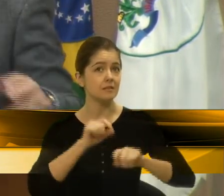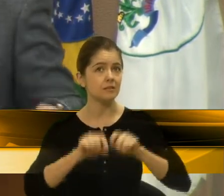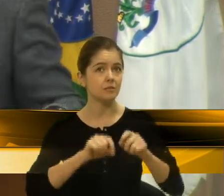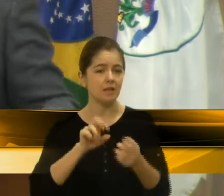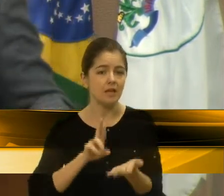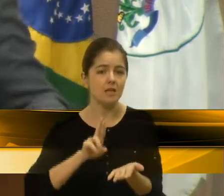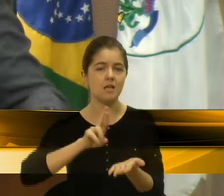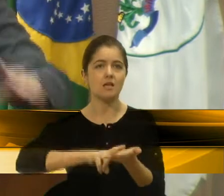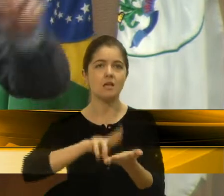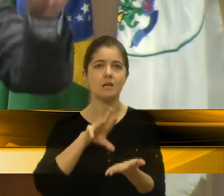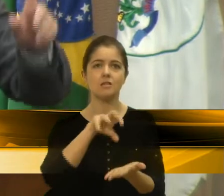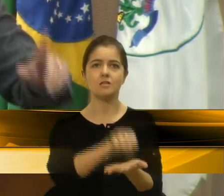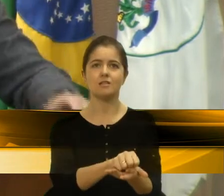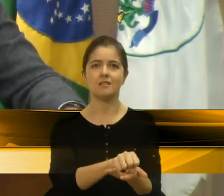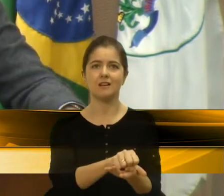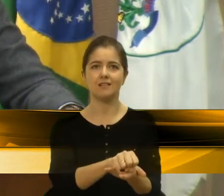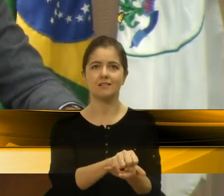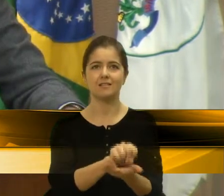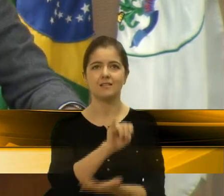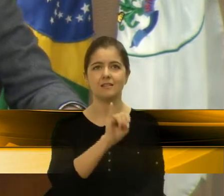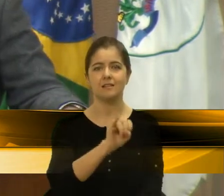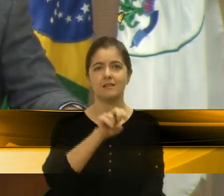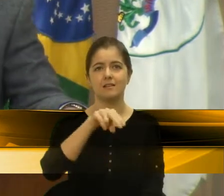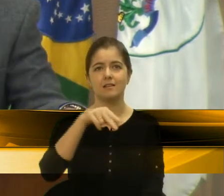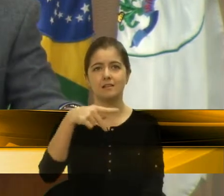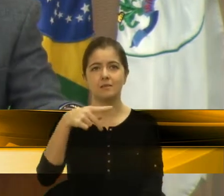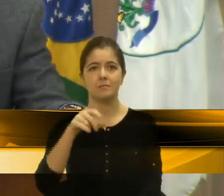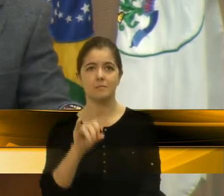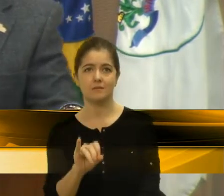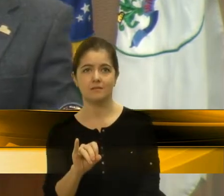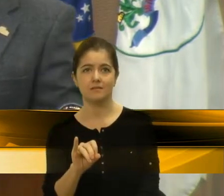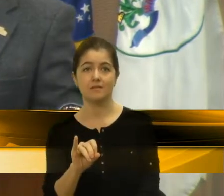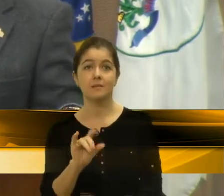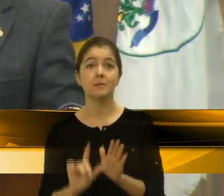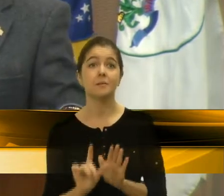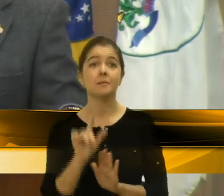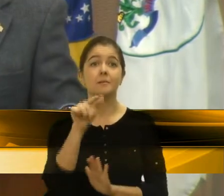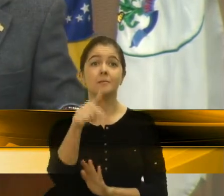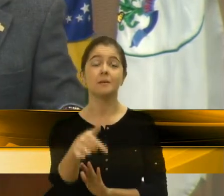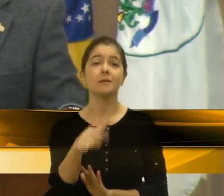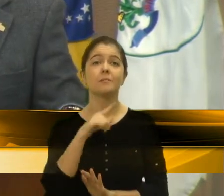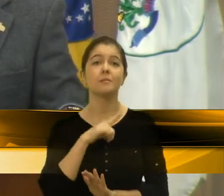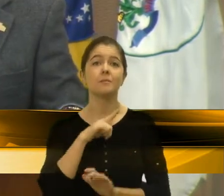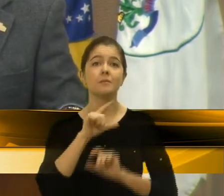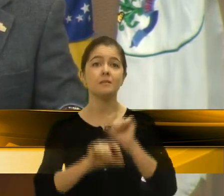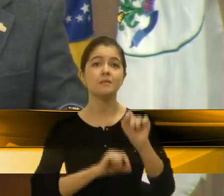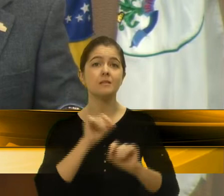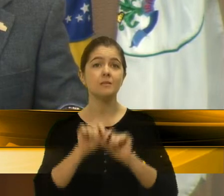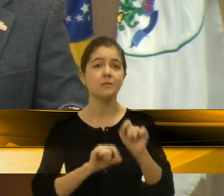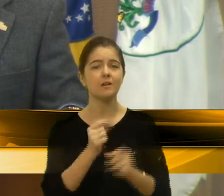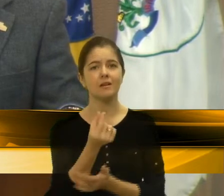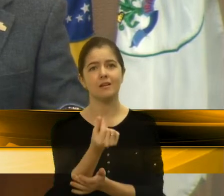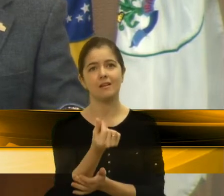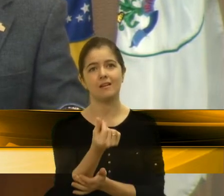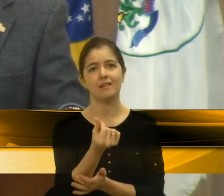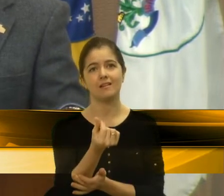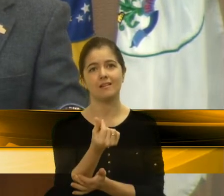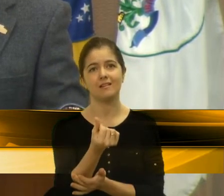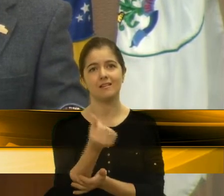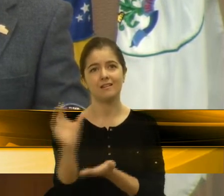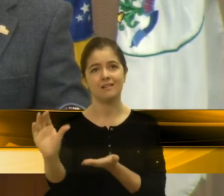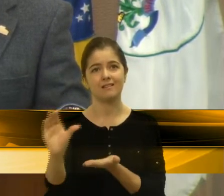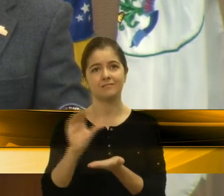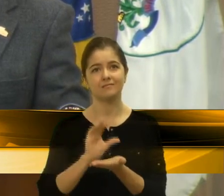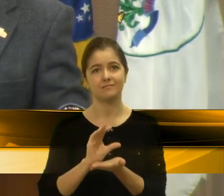registradas intelectualmente lá no INPI, para que isto traga financeiramente recursos. Para os